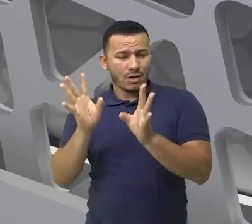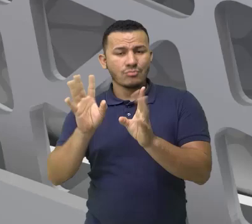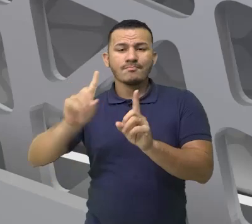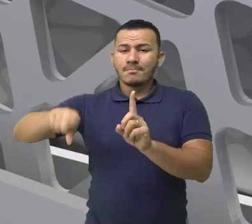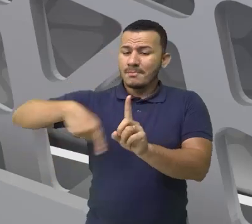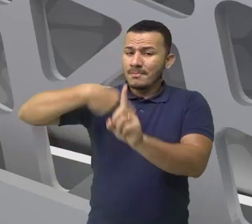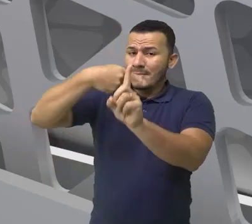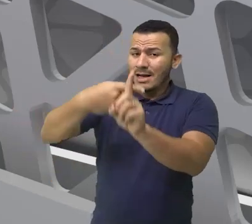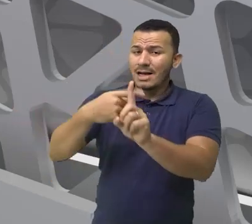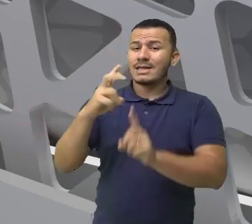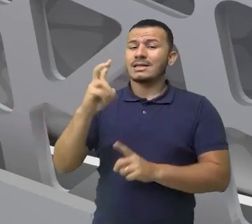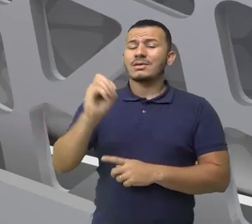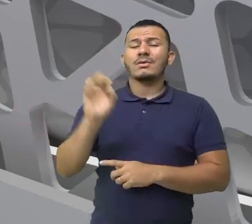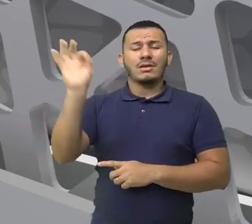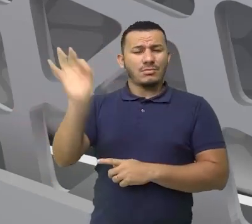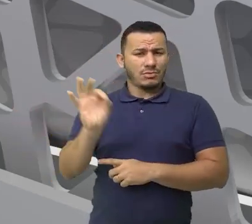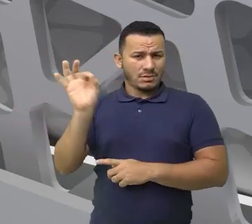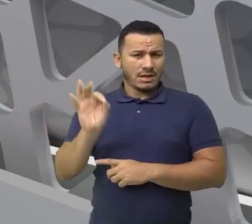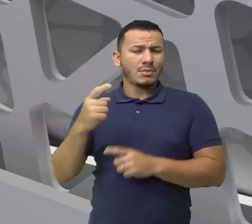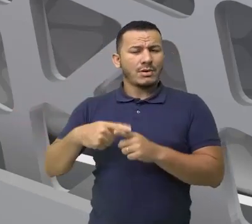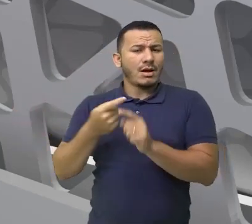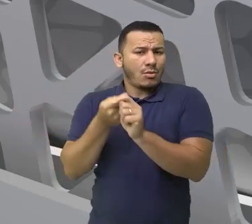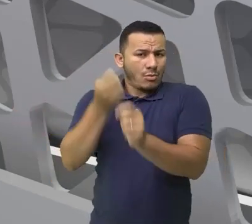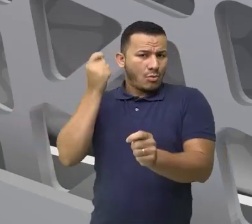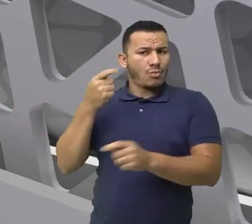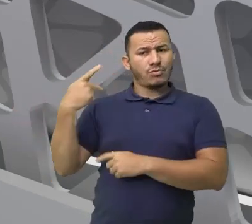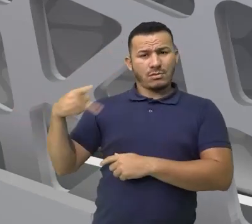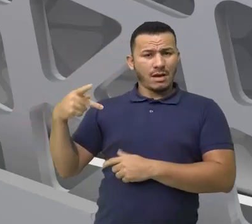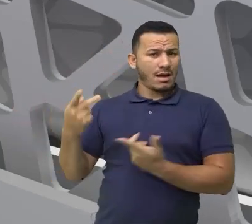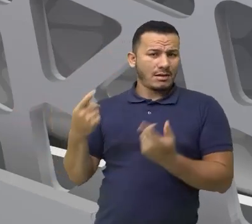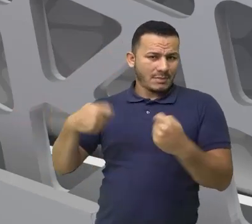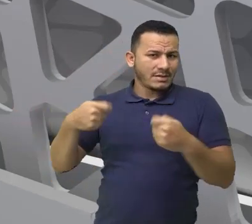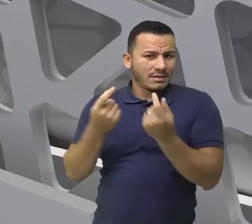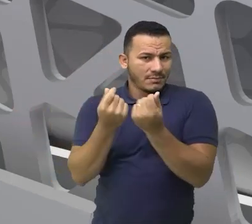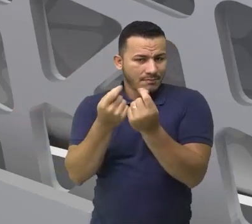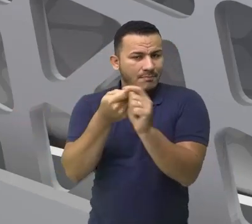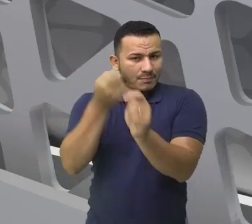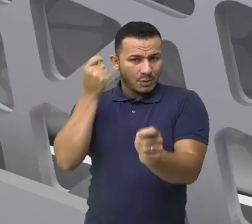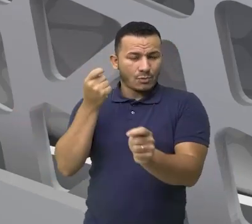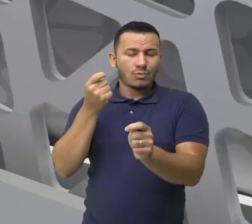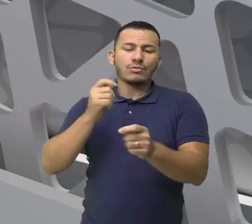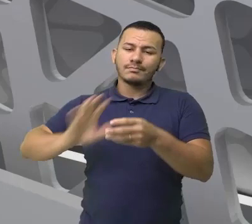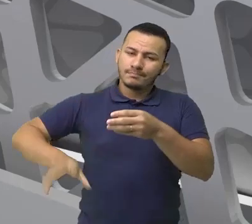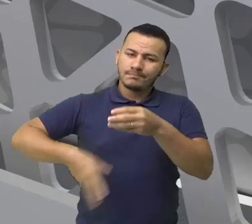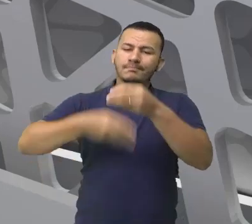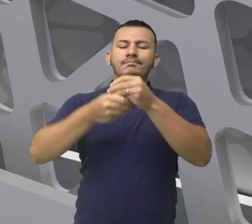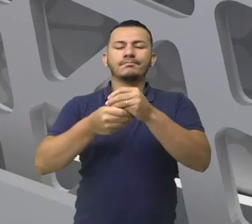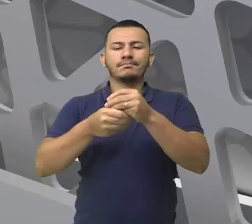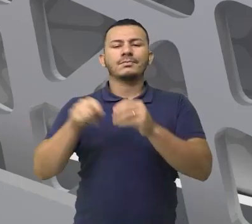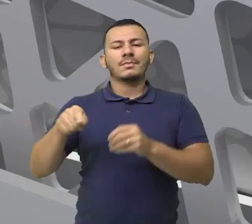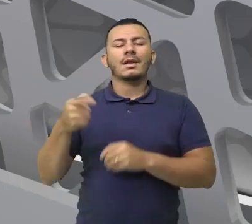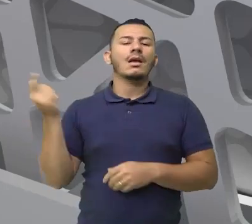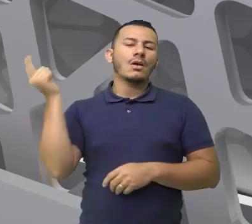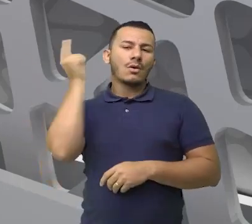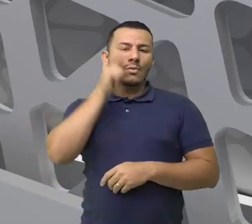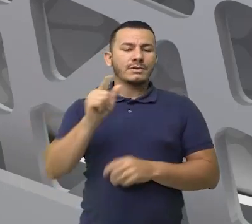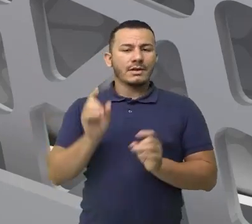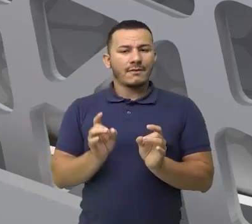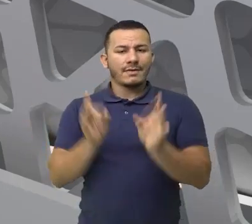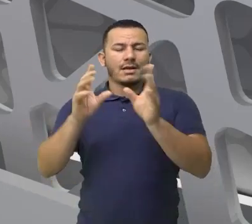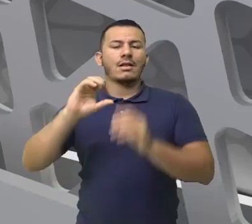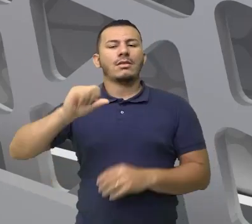foi acrescido de 50%, porque o lucro refere-se a 50%, e aí acrescido nesse valor, então, o bolo foi